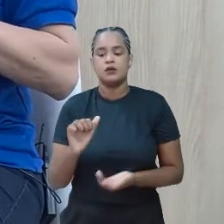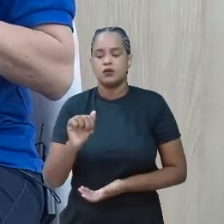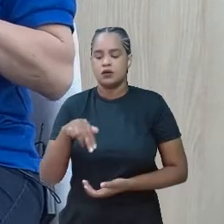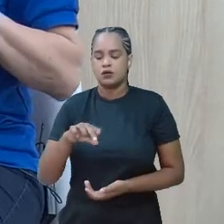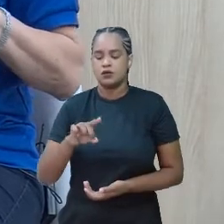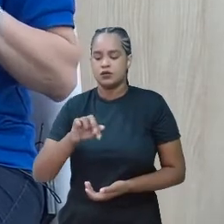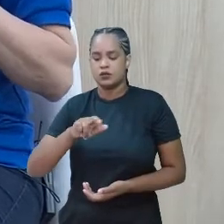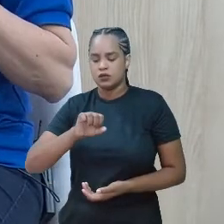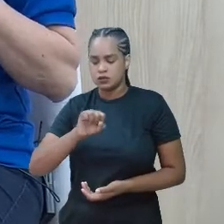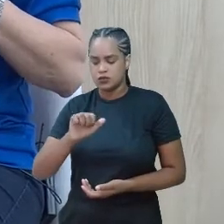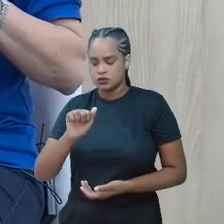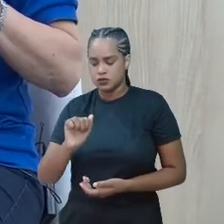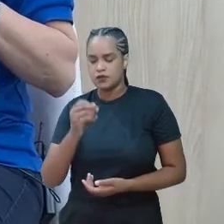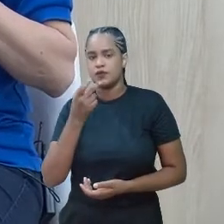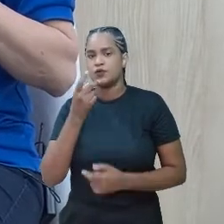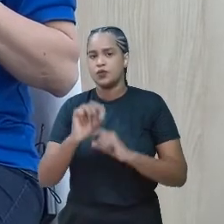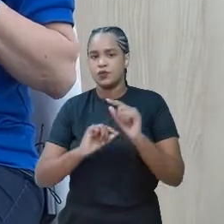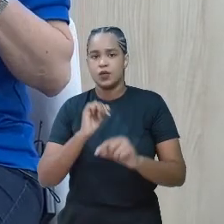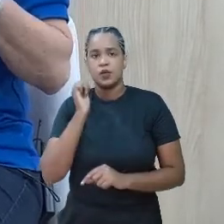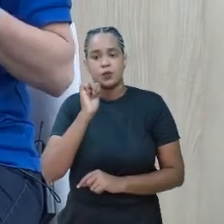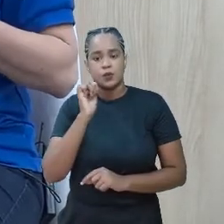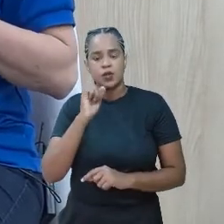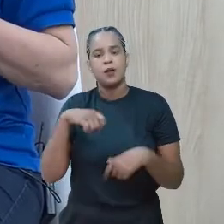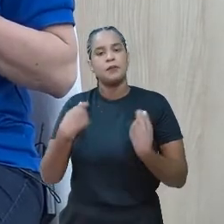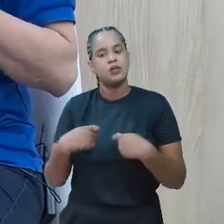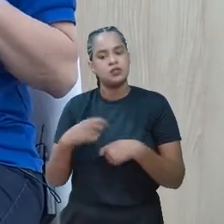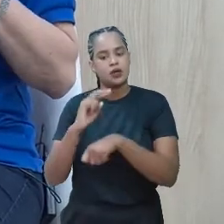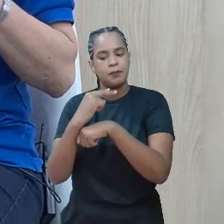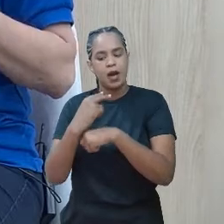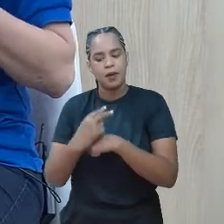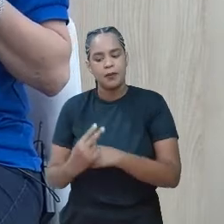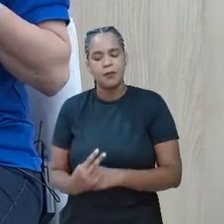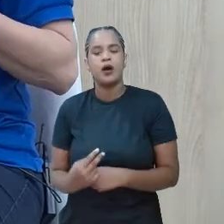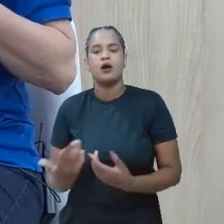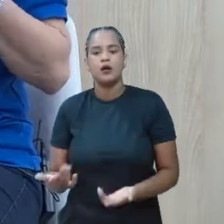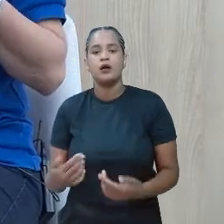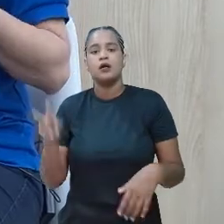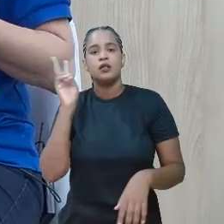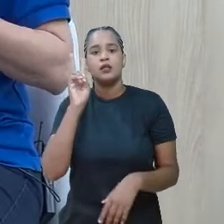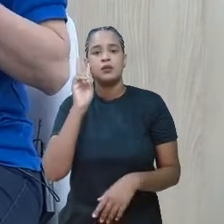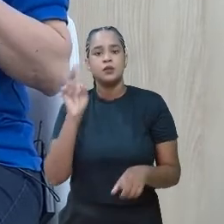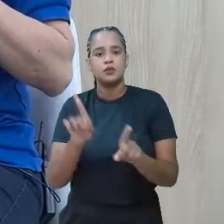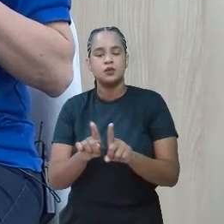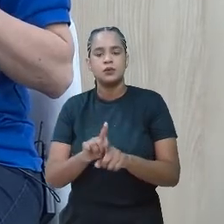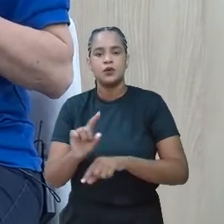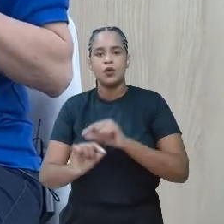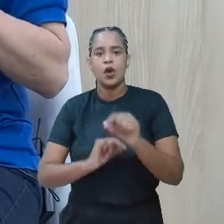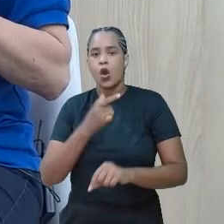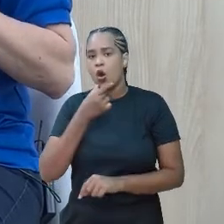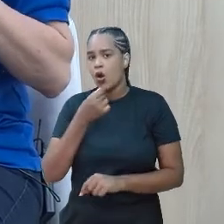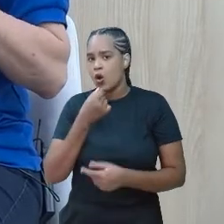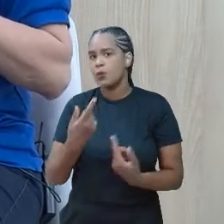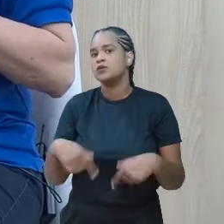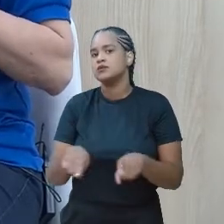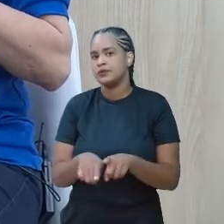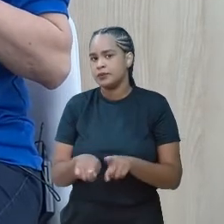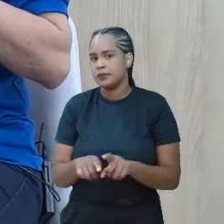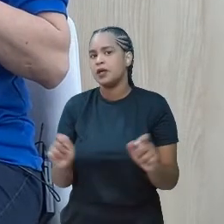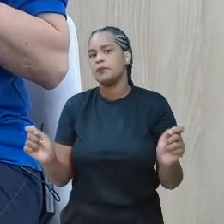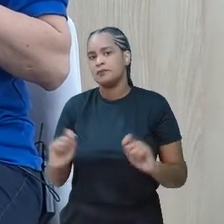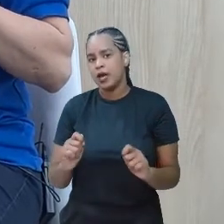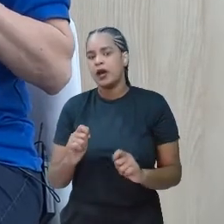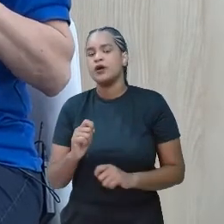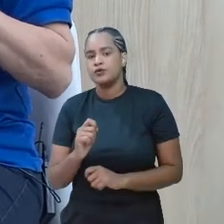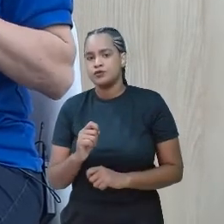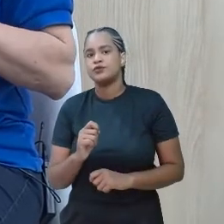Andresa está dizendo aqui, Bel, que as mulheres se cuidem, não é? E lembrando a vocês também que os homens, em alguns casos, os homens também podem ter o câncer